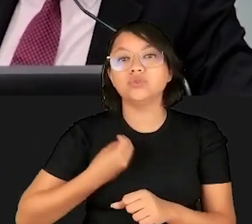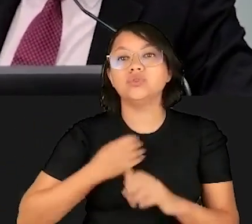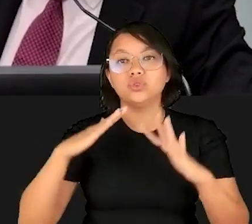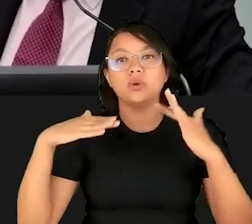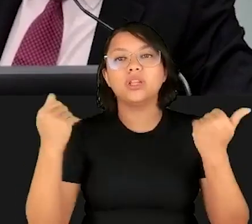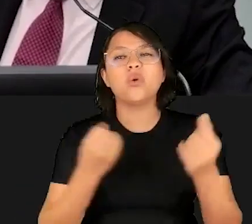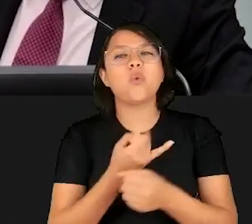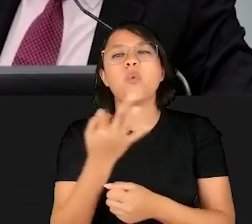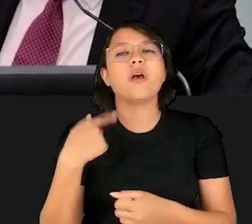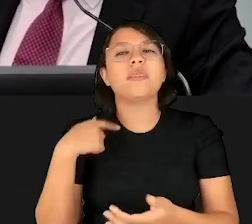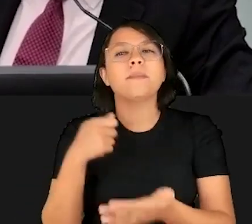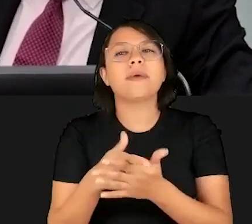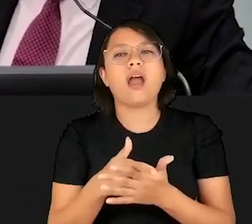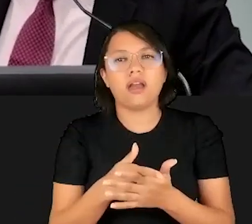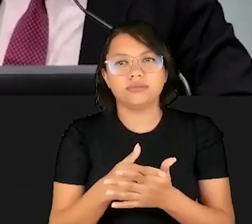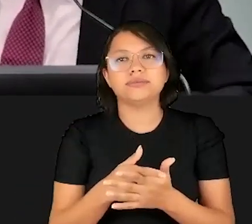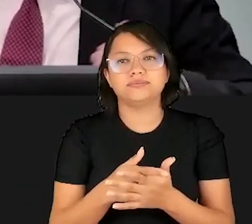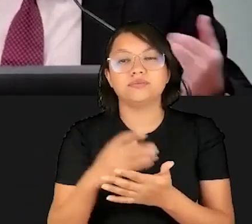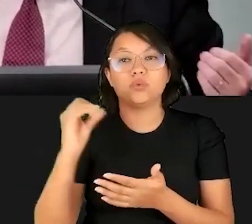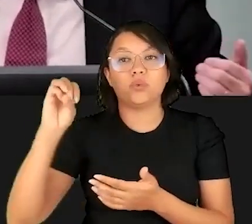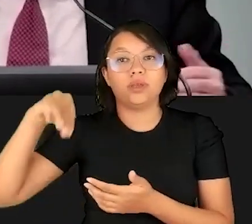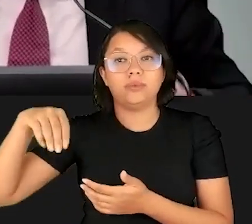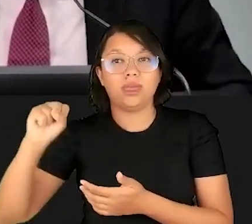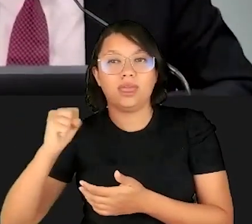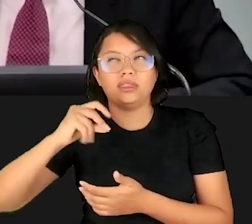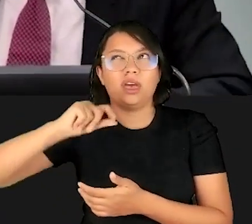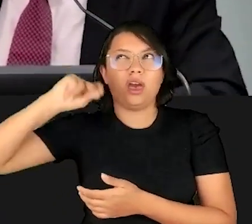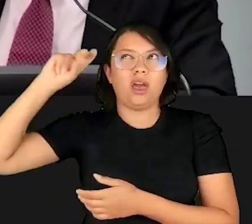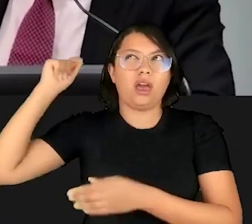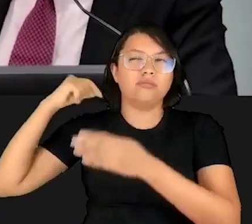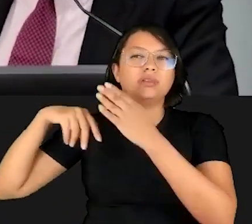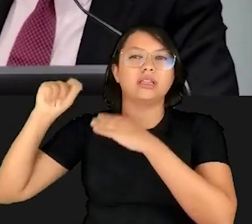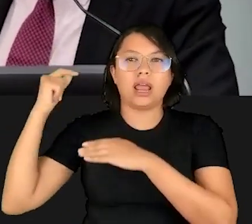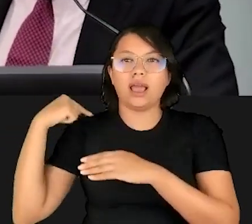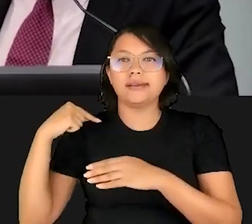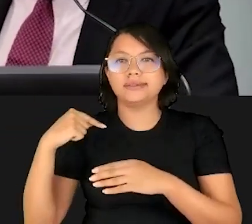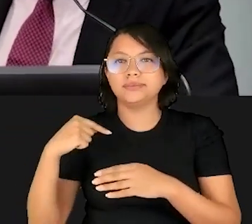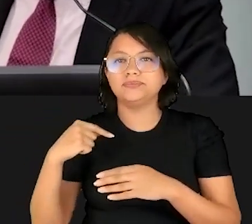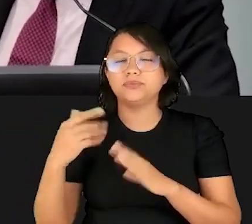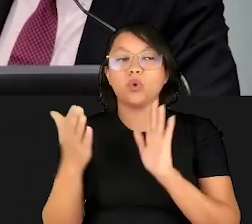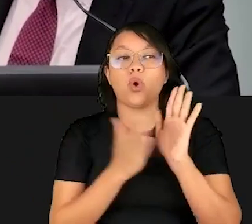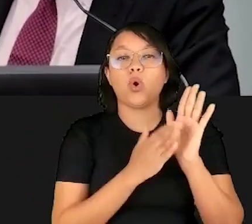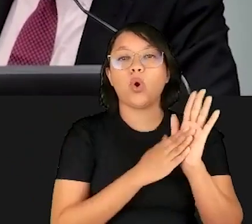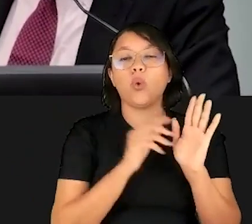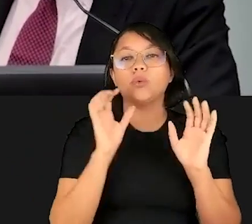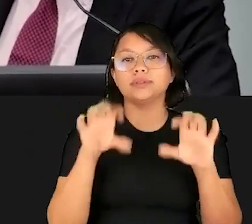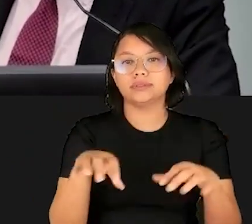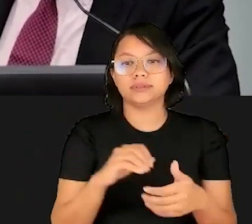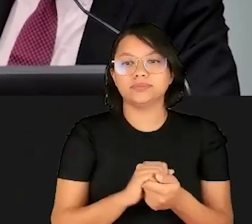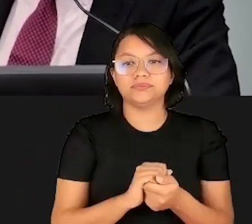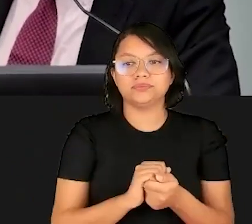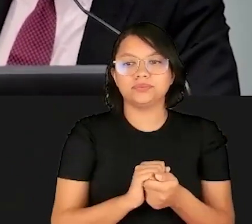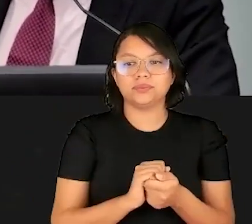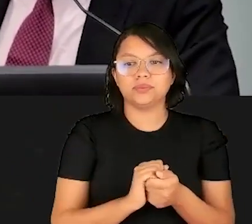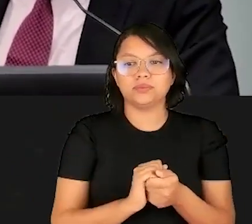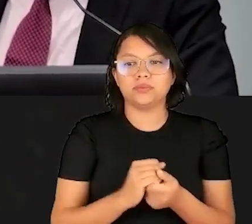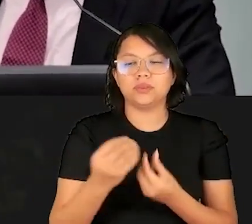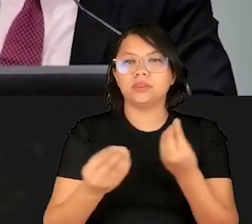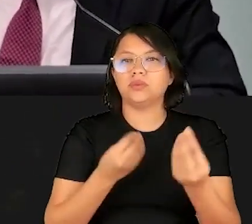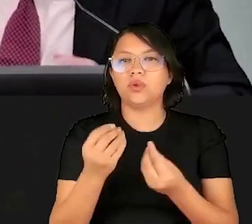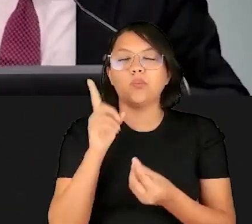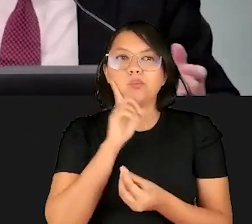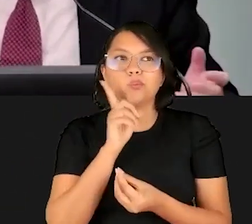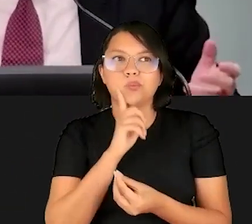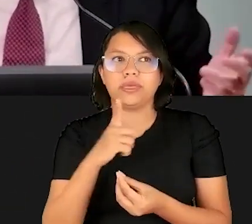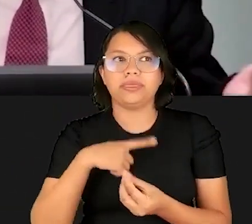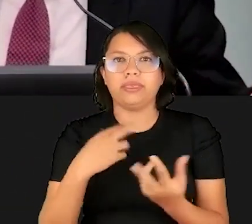A Organização Mundial de Saúde, anos atrás, havia proposto o seguinte, não dá para os Estados Unidos ter o